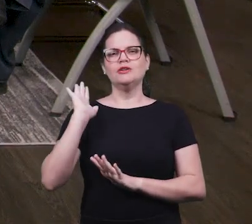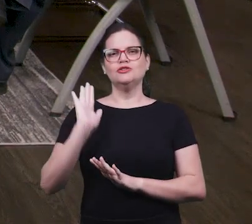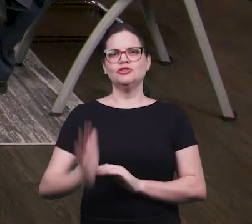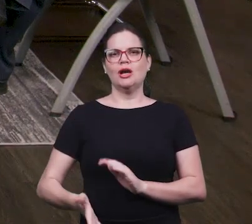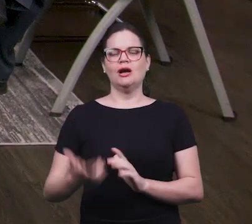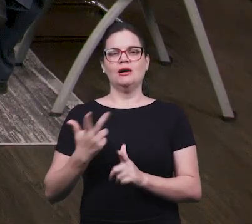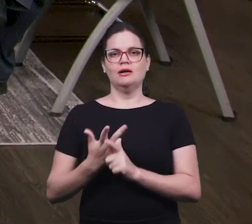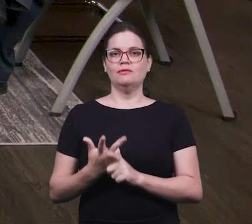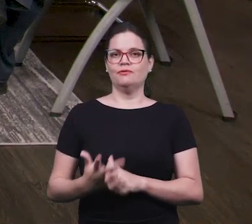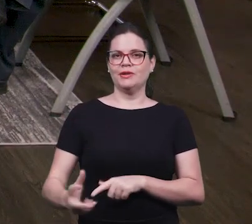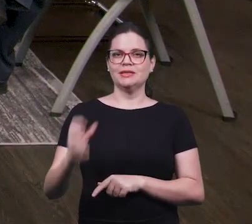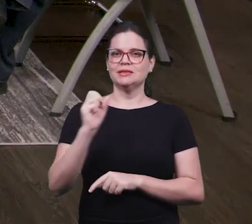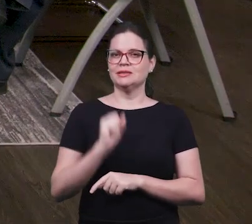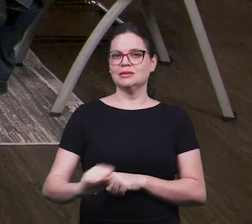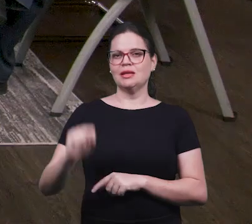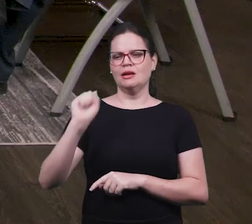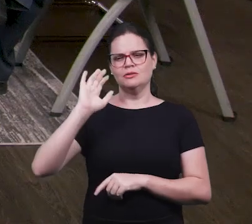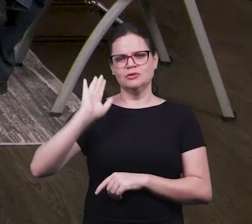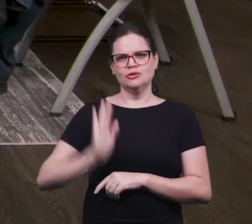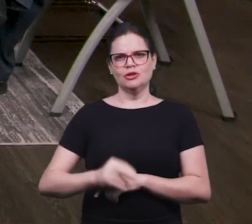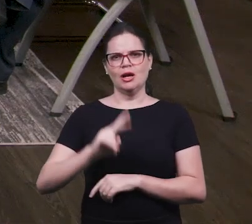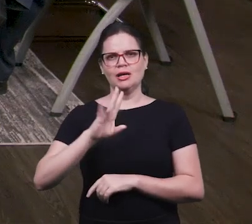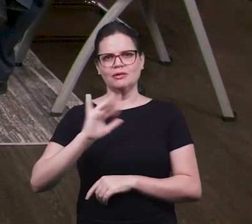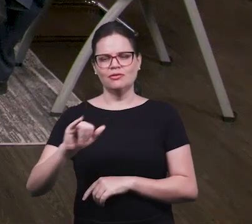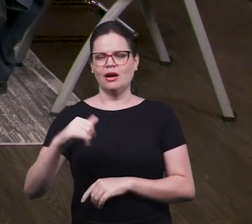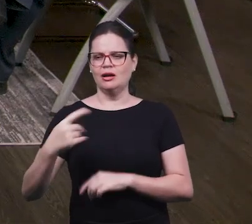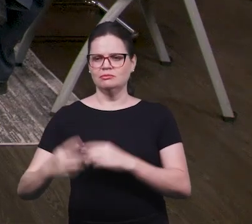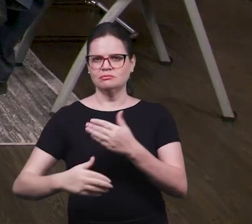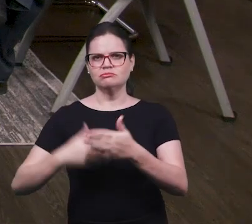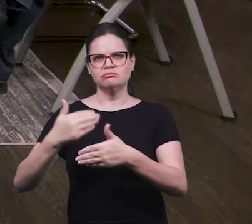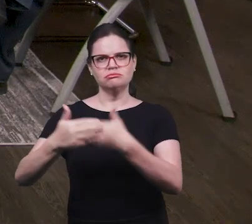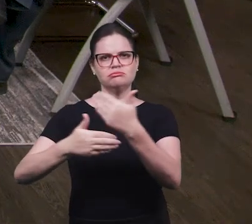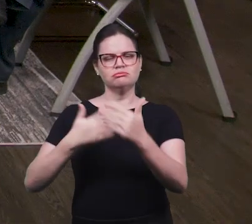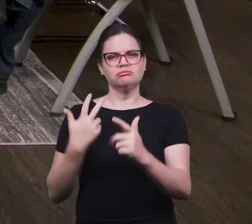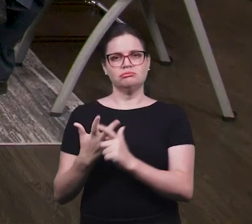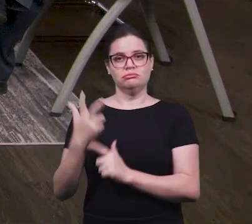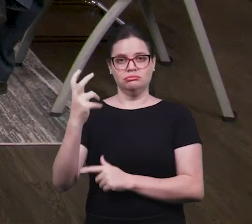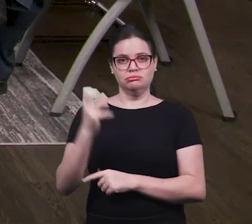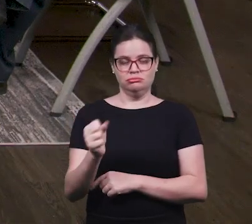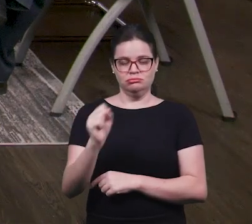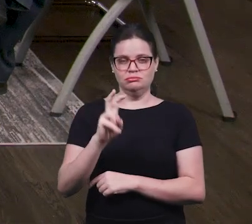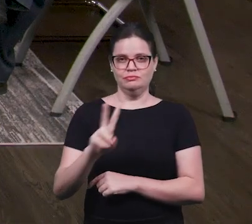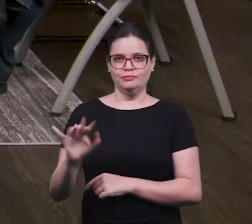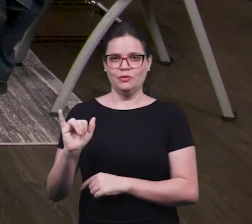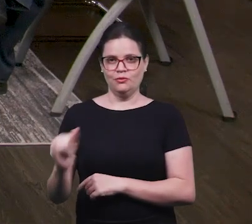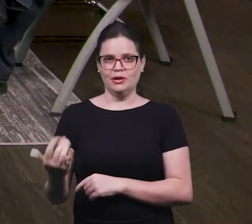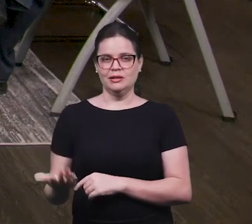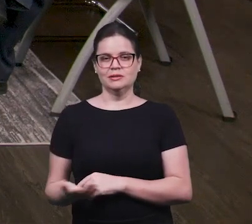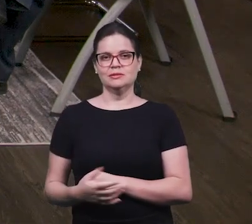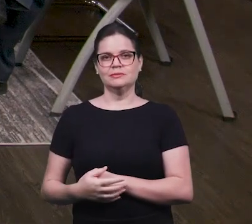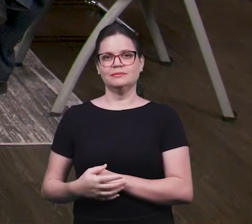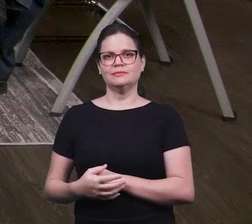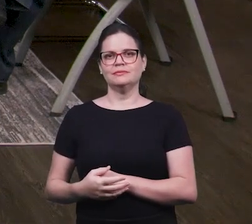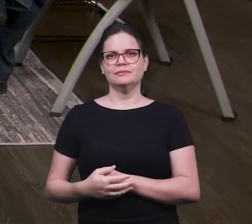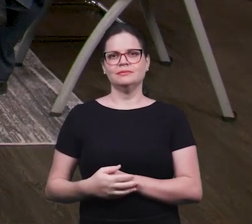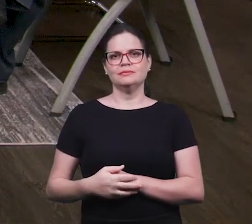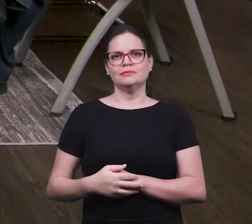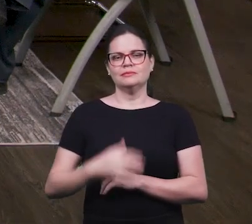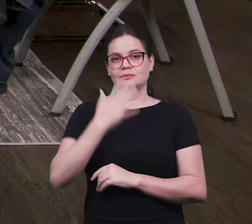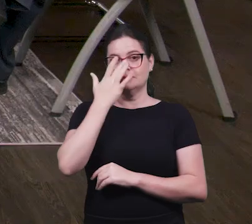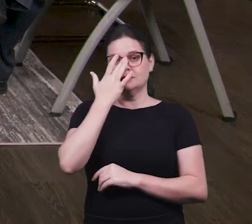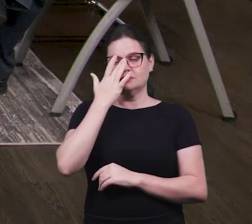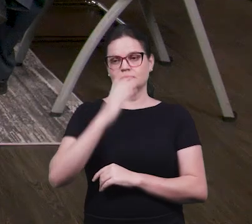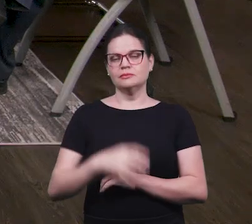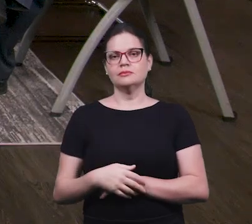venceram, ou serão vencedores. Eles não podem dizer que já vencemos,